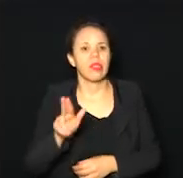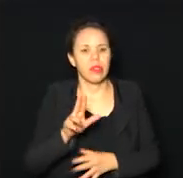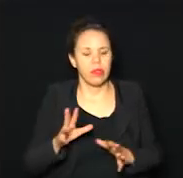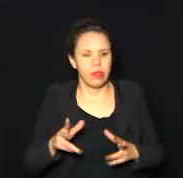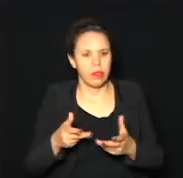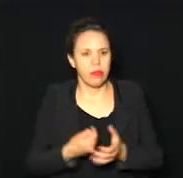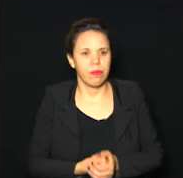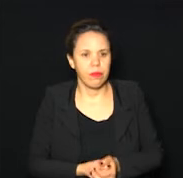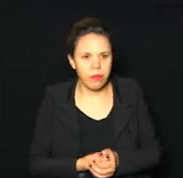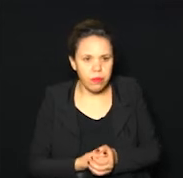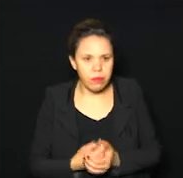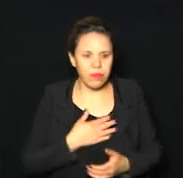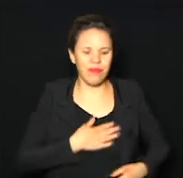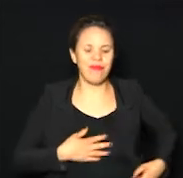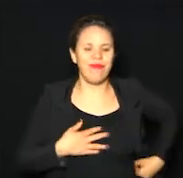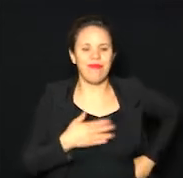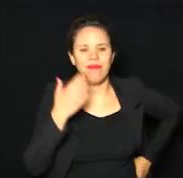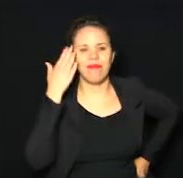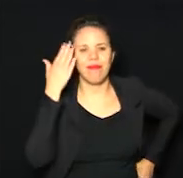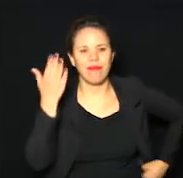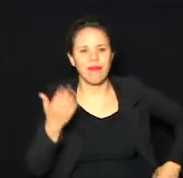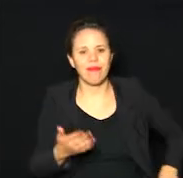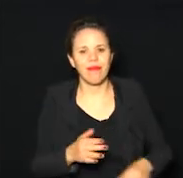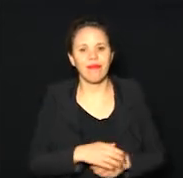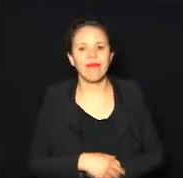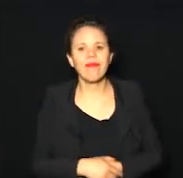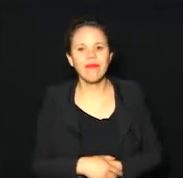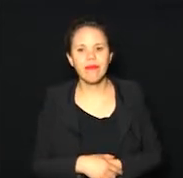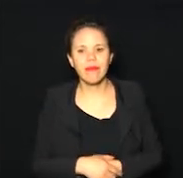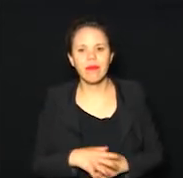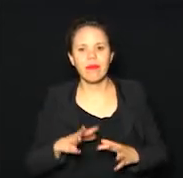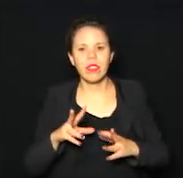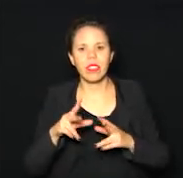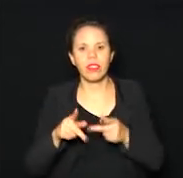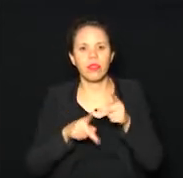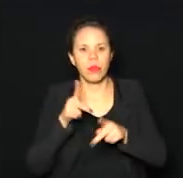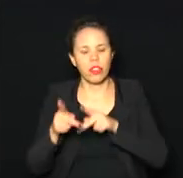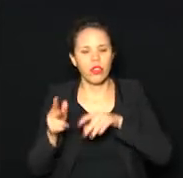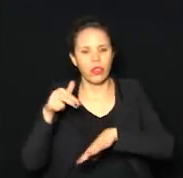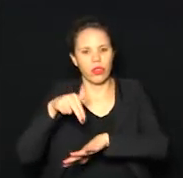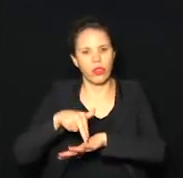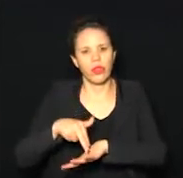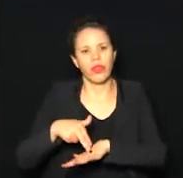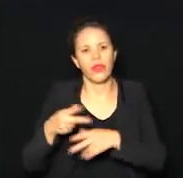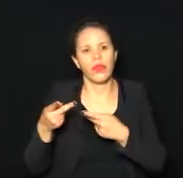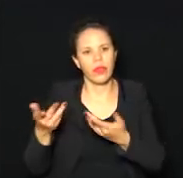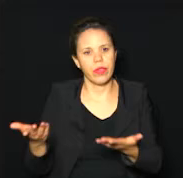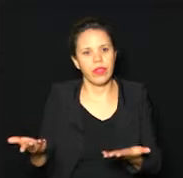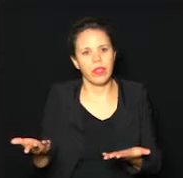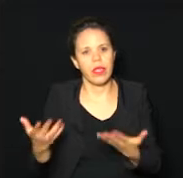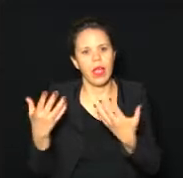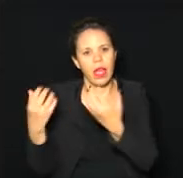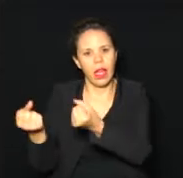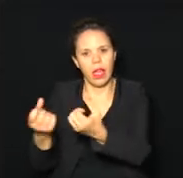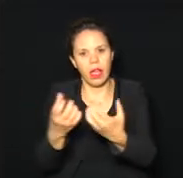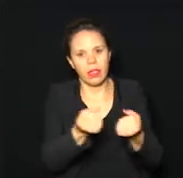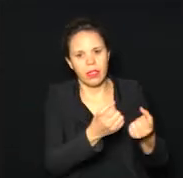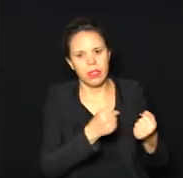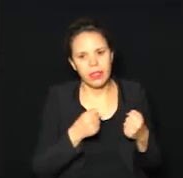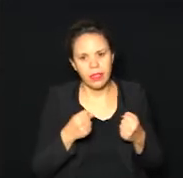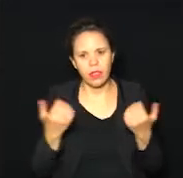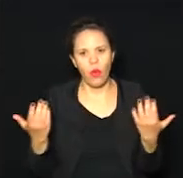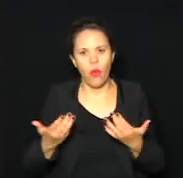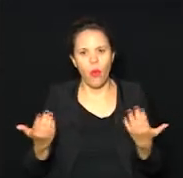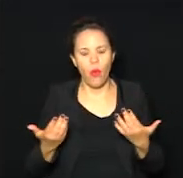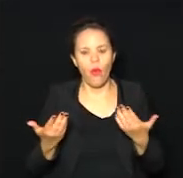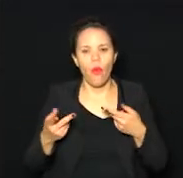universidades. Então, eu gostaria de agradecer todas as nossas convidadas e os nossos convidados por terem aceitado prontamente